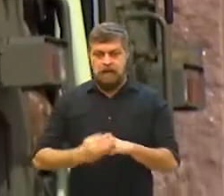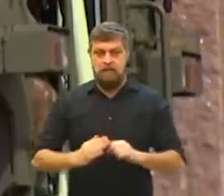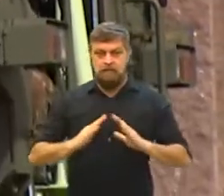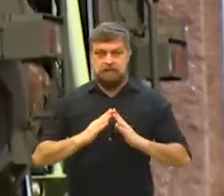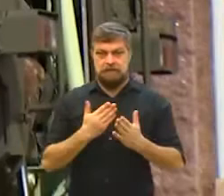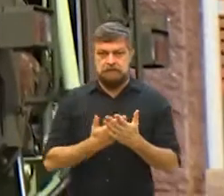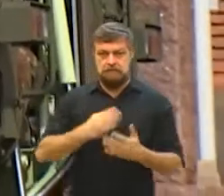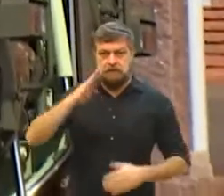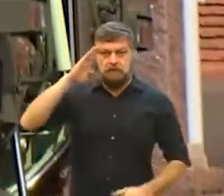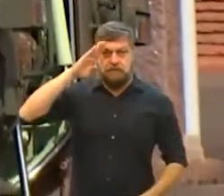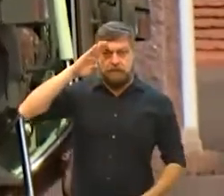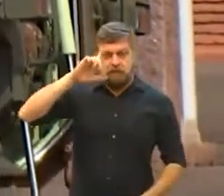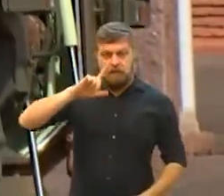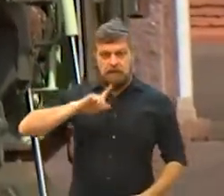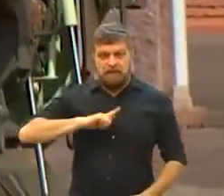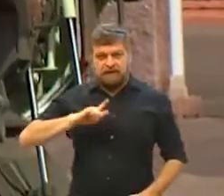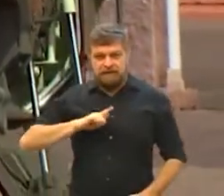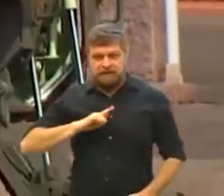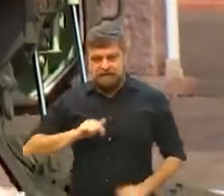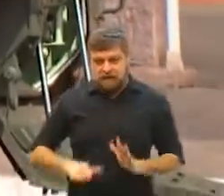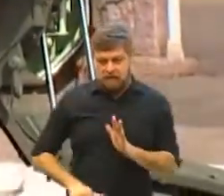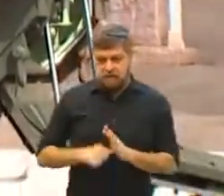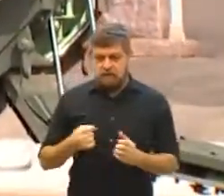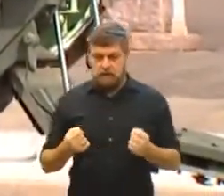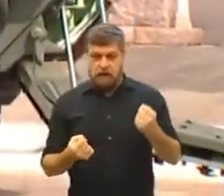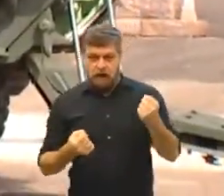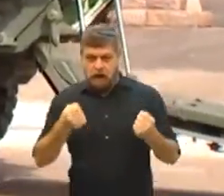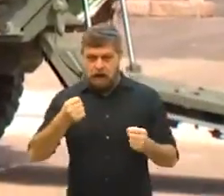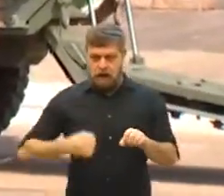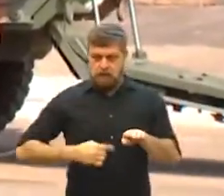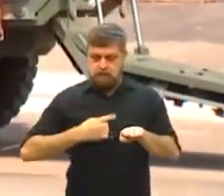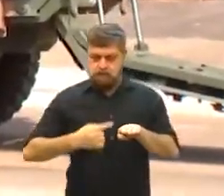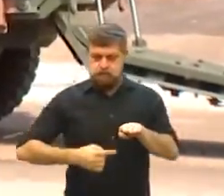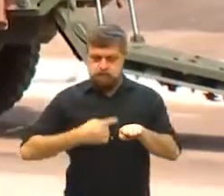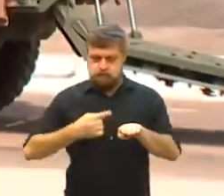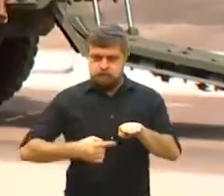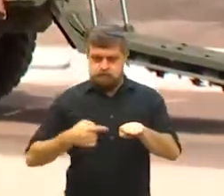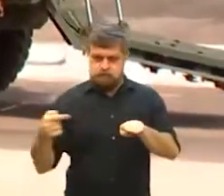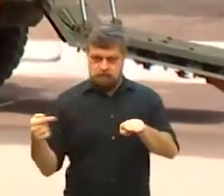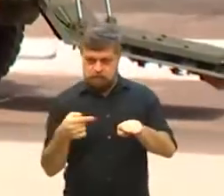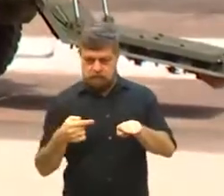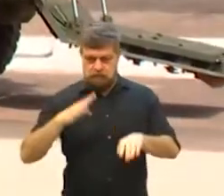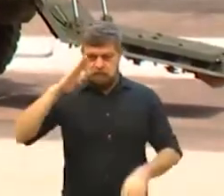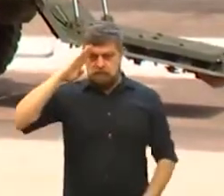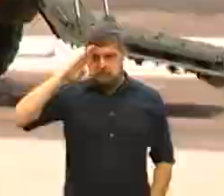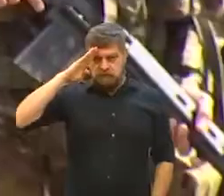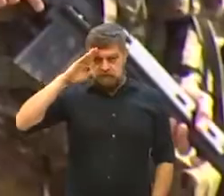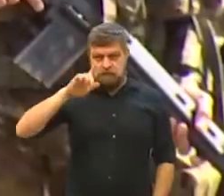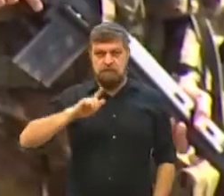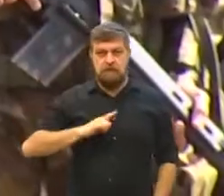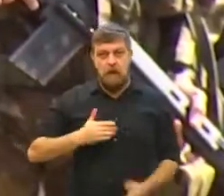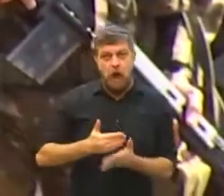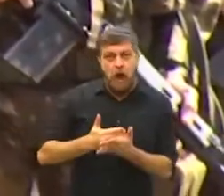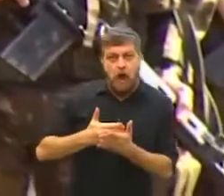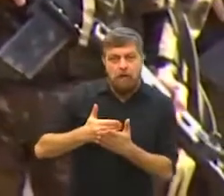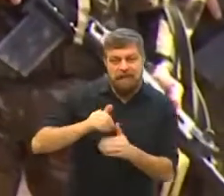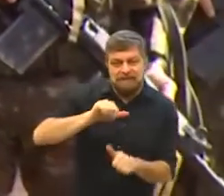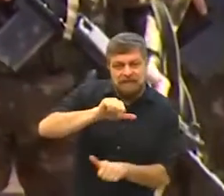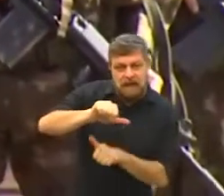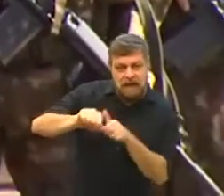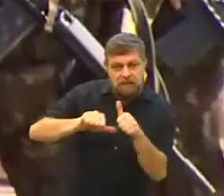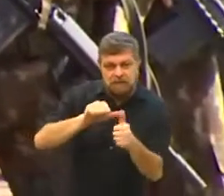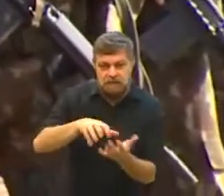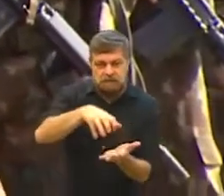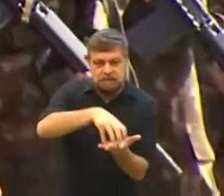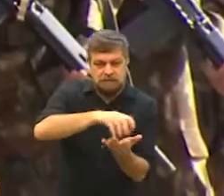11ª Brigada de Infantaria leve que agora com a chegada das primeiras viaturas de transporte de pessoal Guarani inicia um